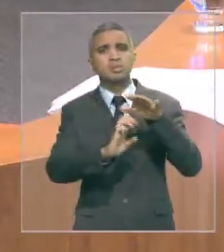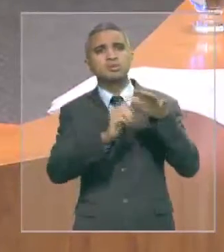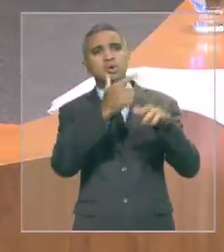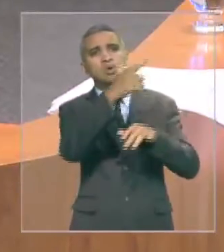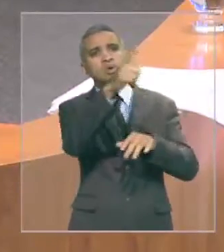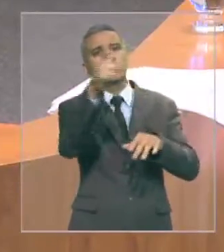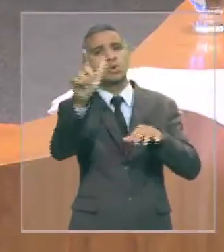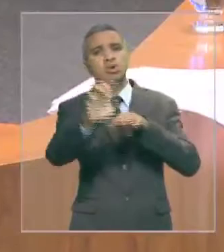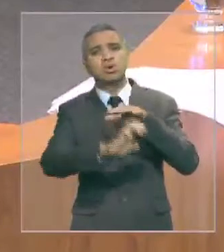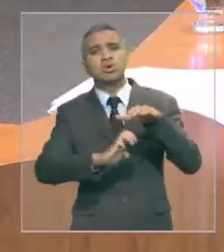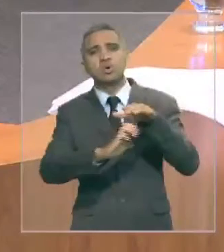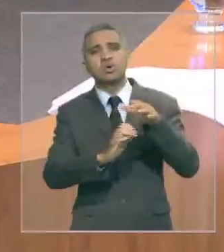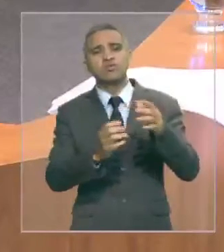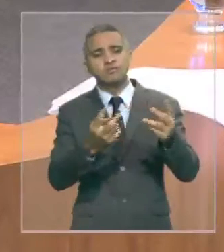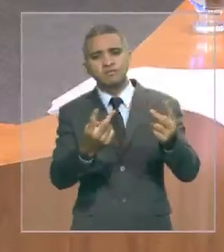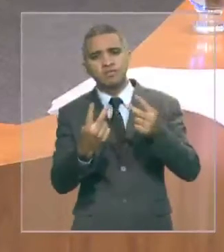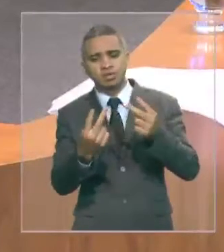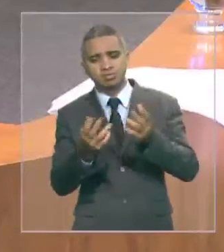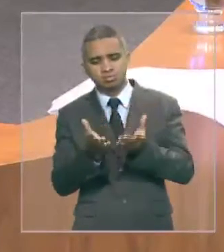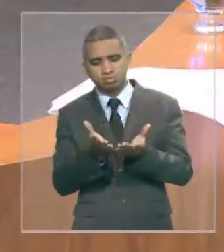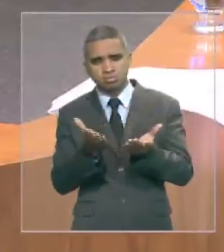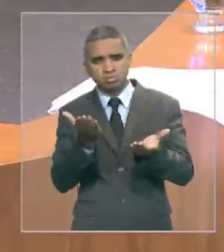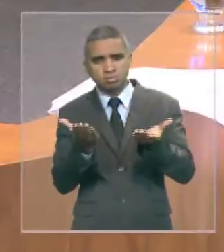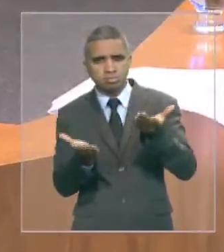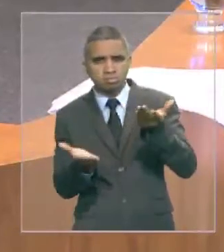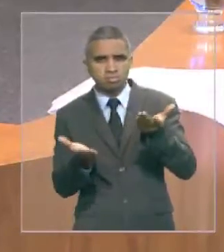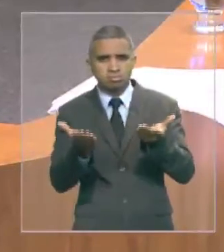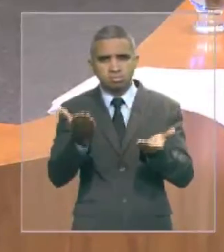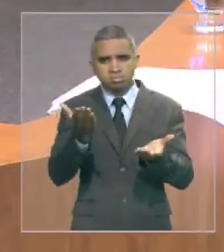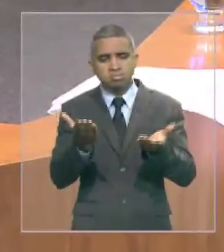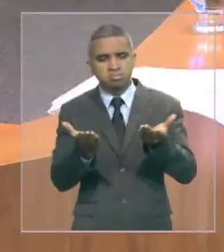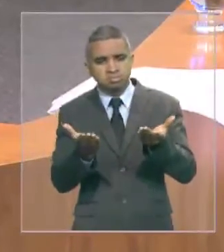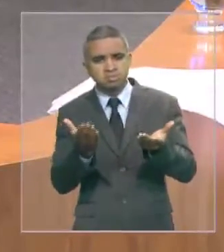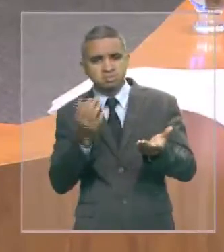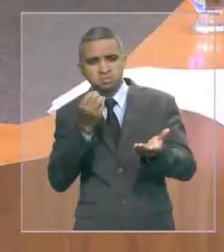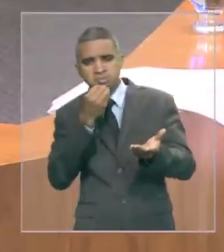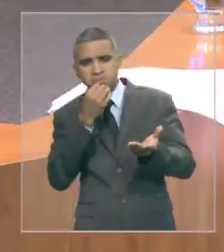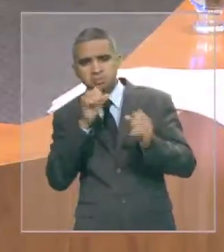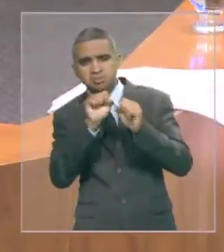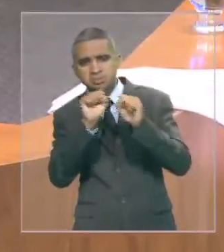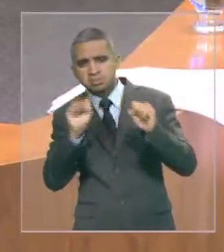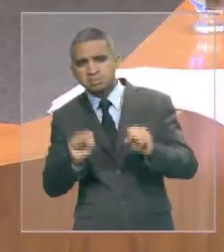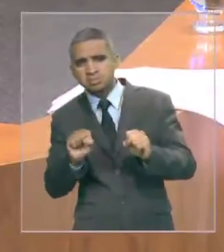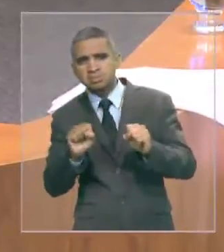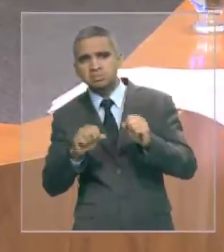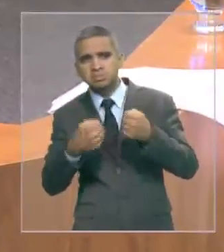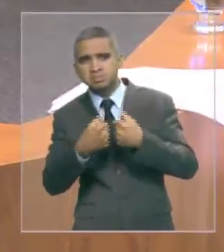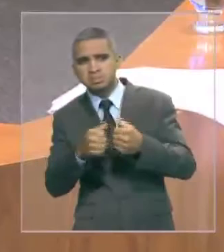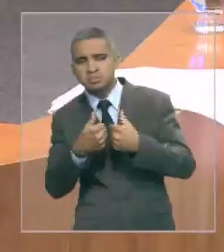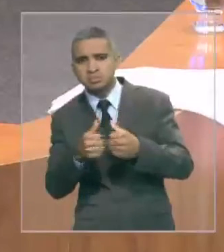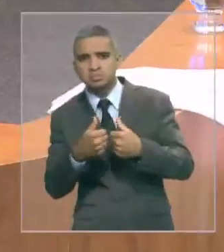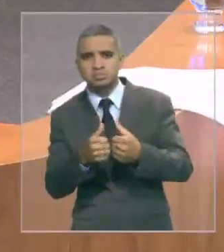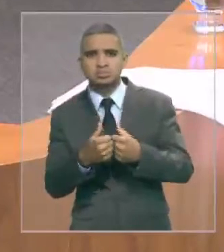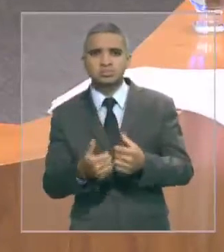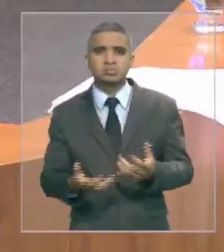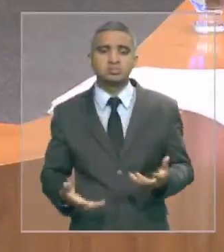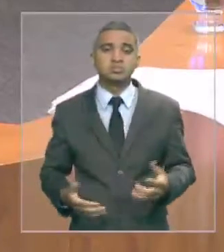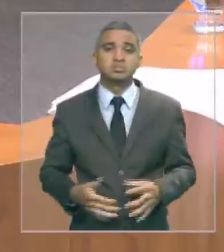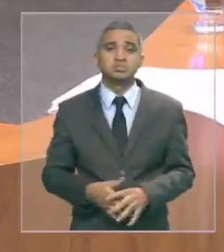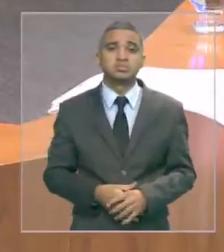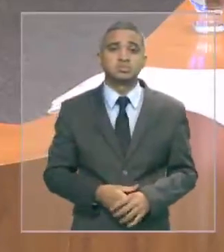em chegar aqui viessem com tranquilidade. Para vocês terem uma